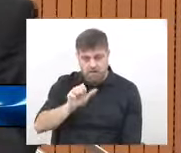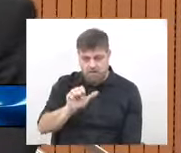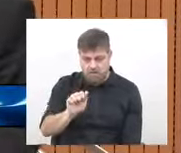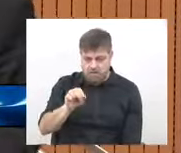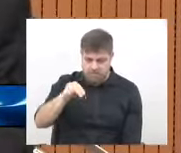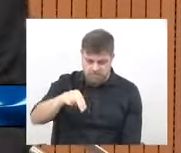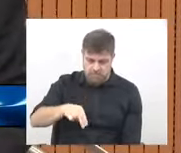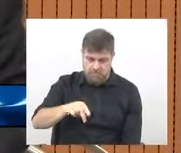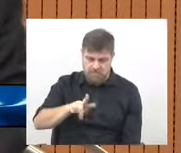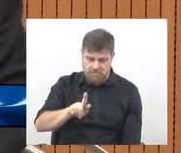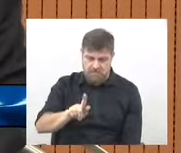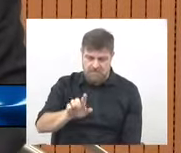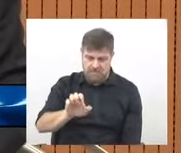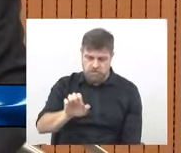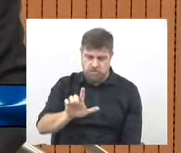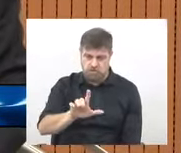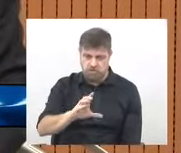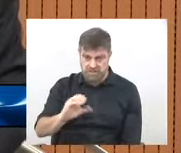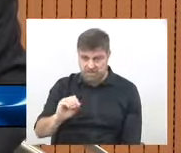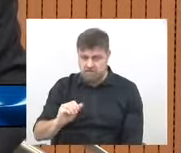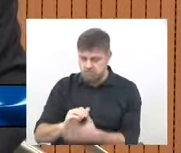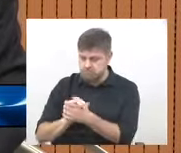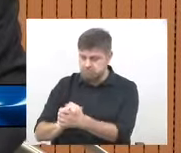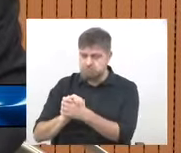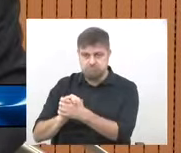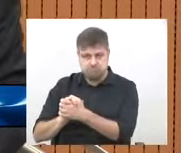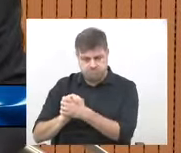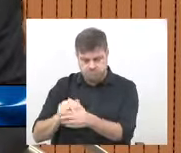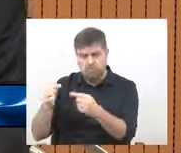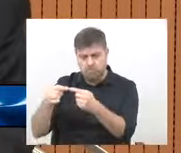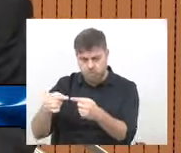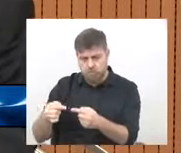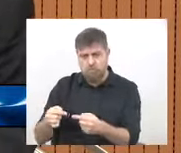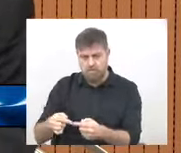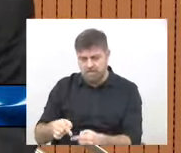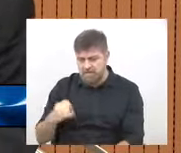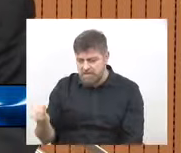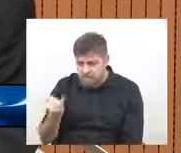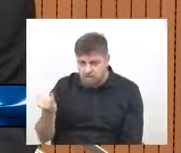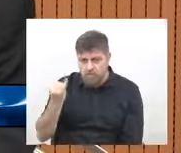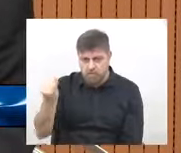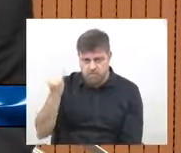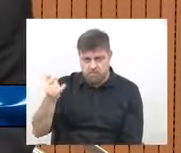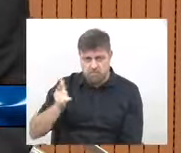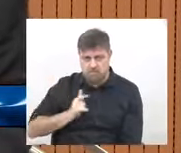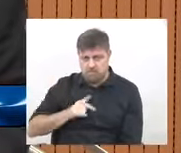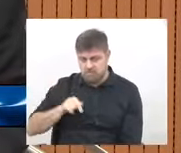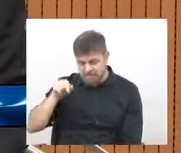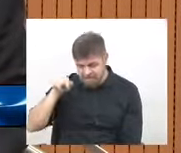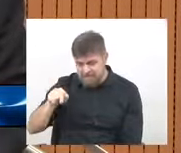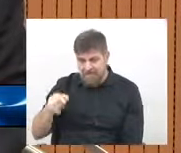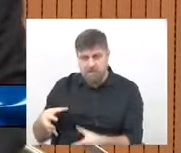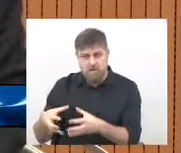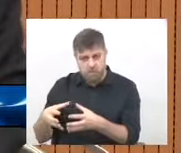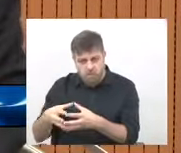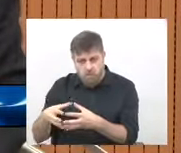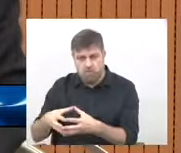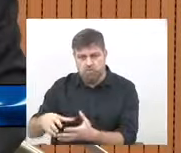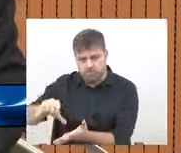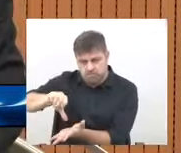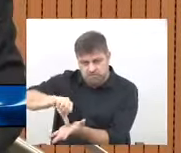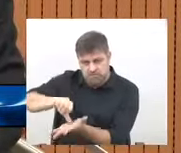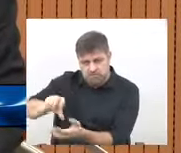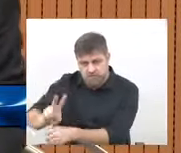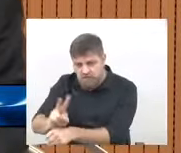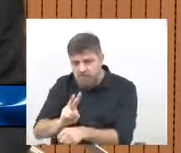outras pessoas que me cumprimentaram, e é muito importante dizer que eles tiveram contato com esta equipe, e o que